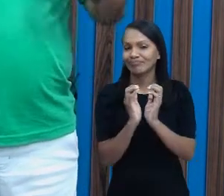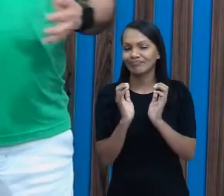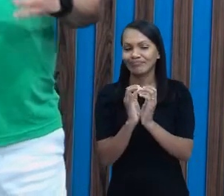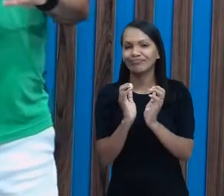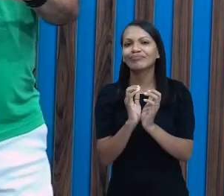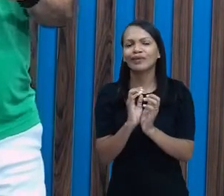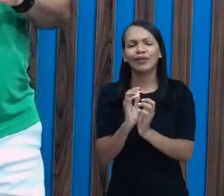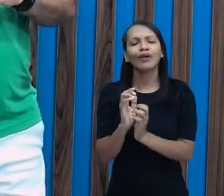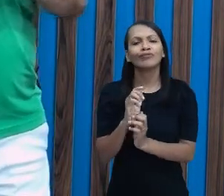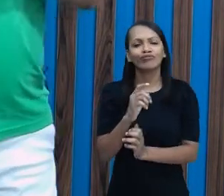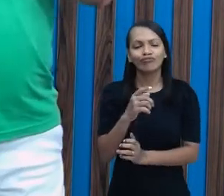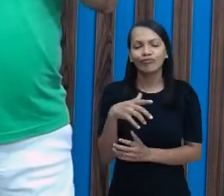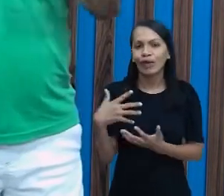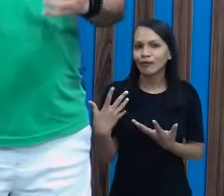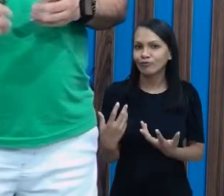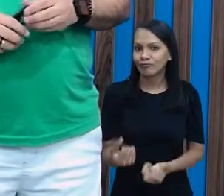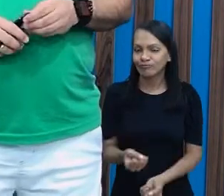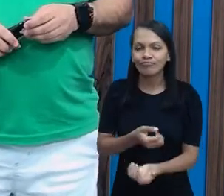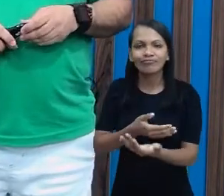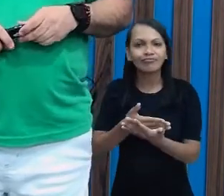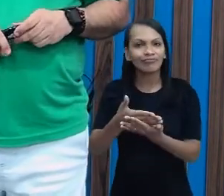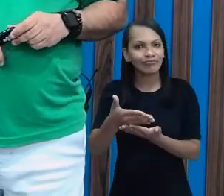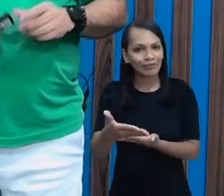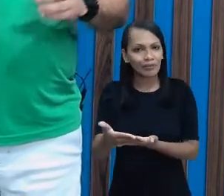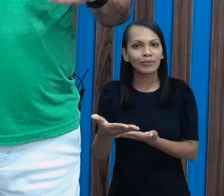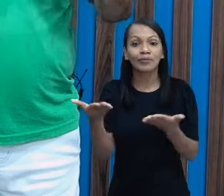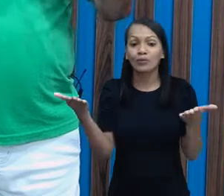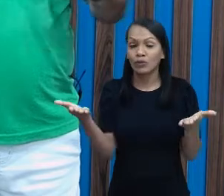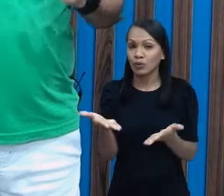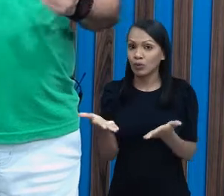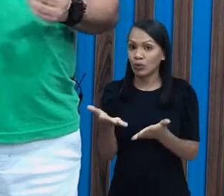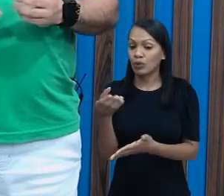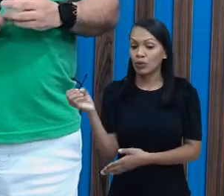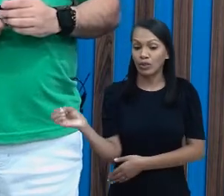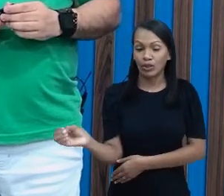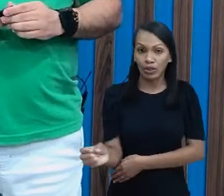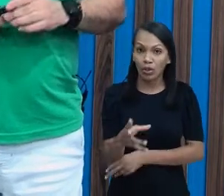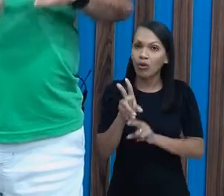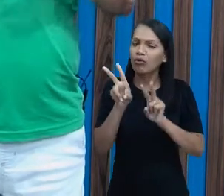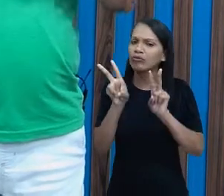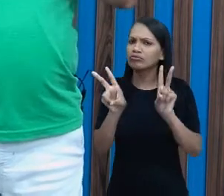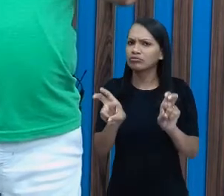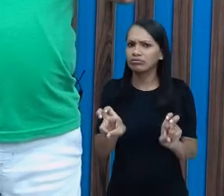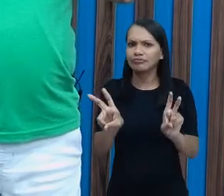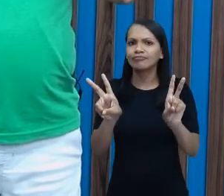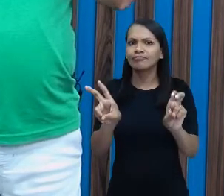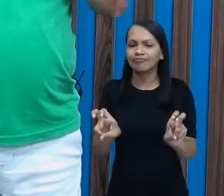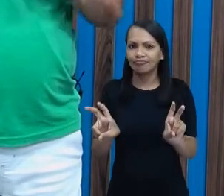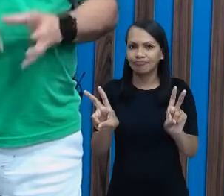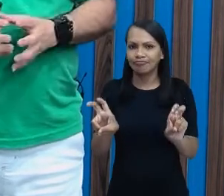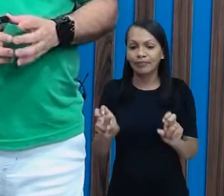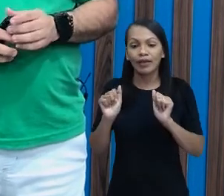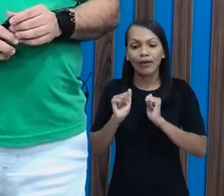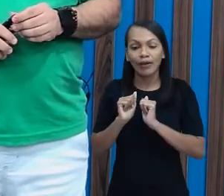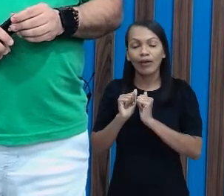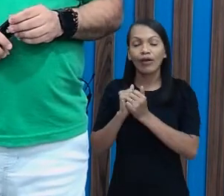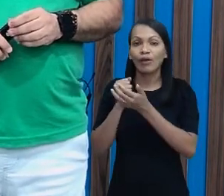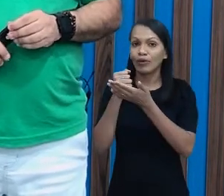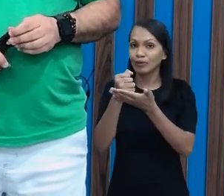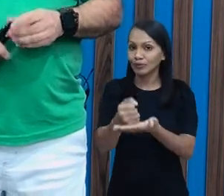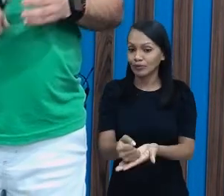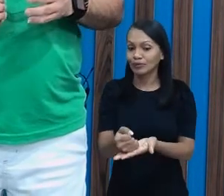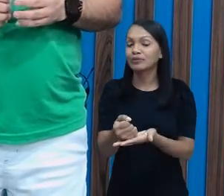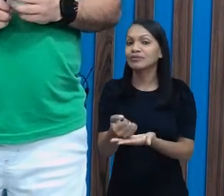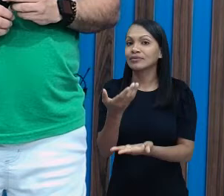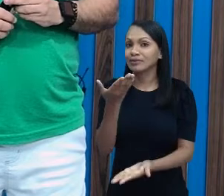nós vamos começar a trabalhar hoje uma nova temática e para ajudar na nossa